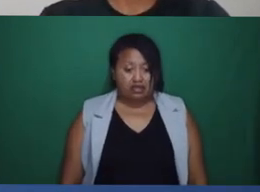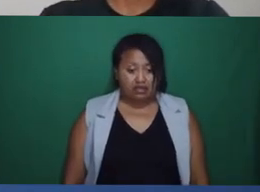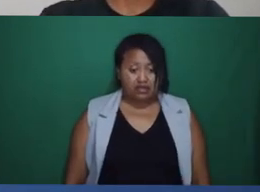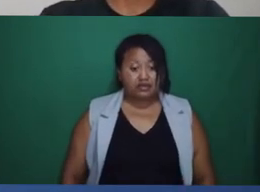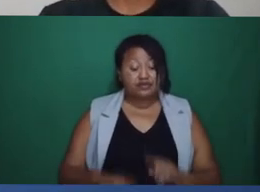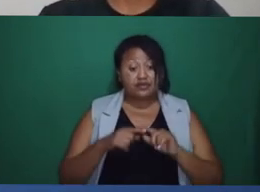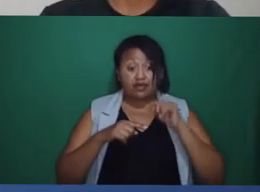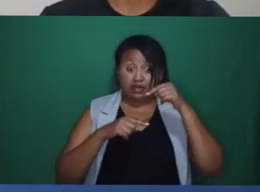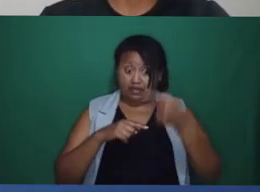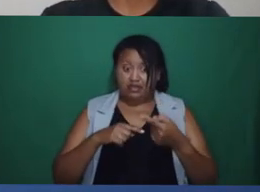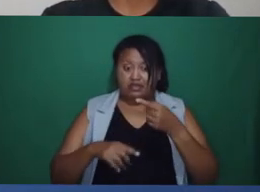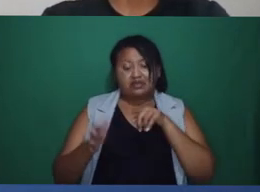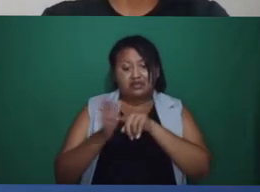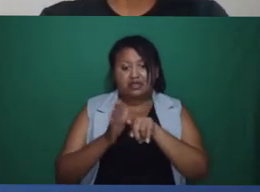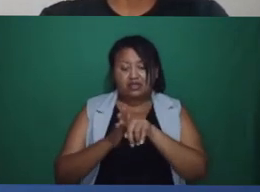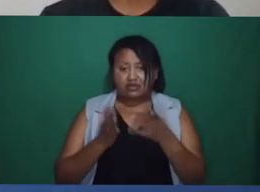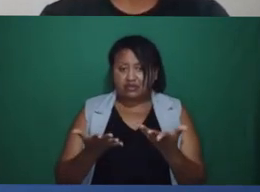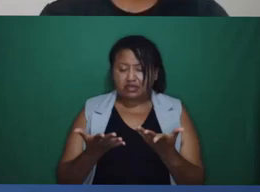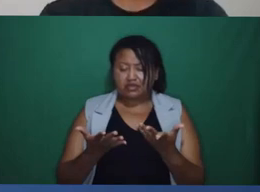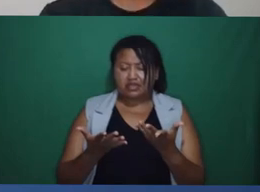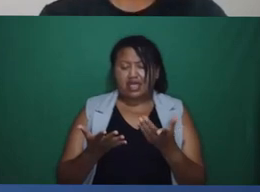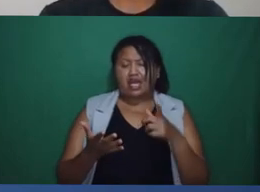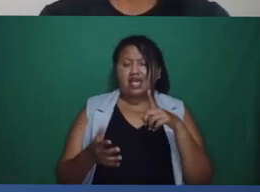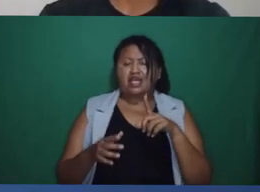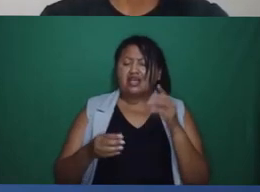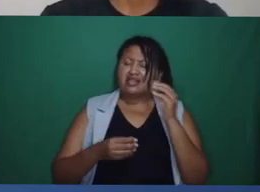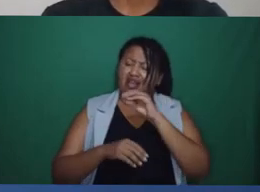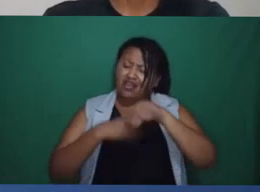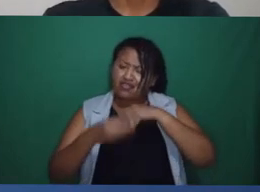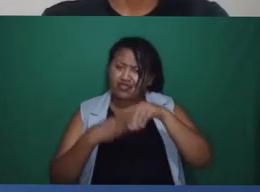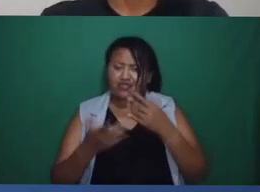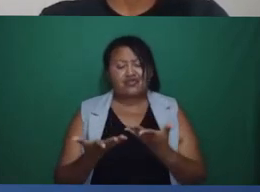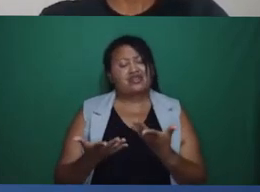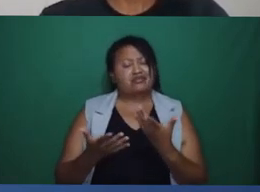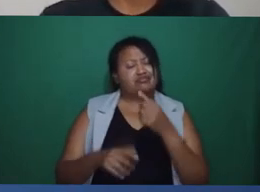o próximo item era o item que envolvia um pouquinho de conhecimento geométrico